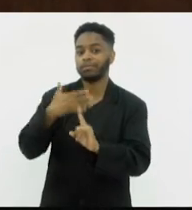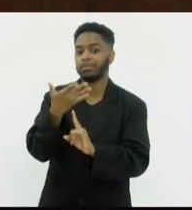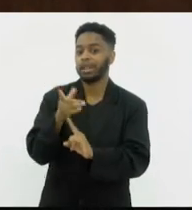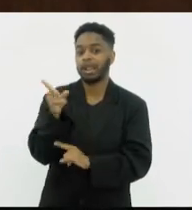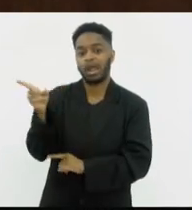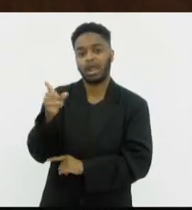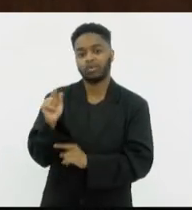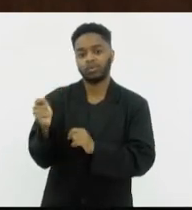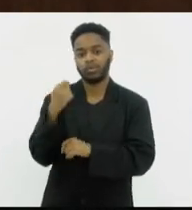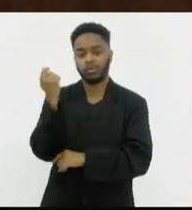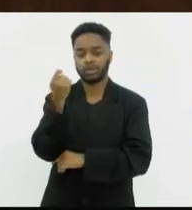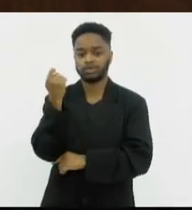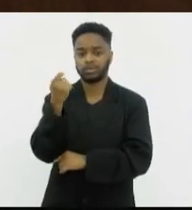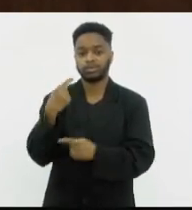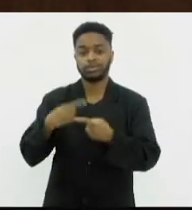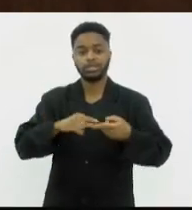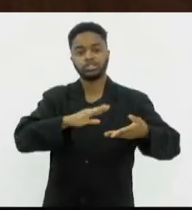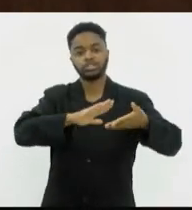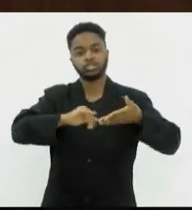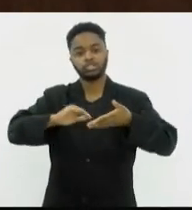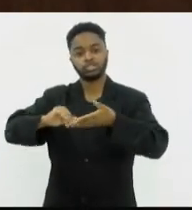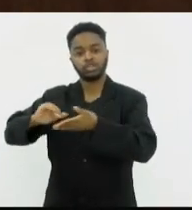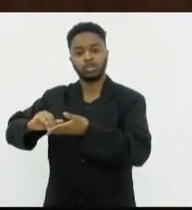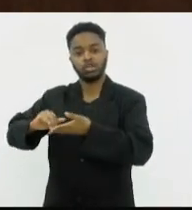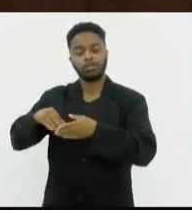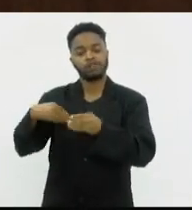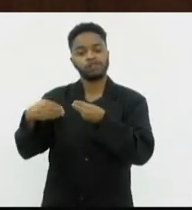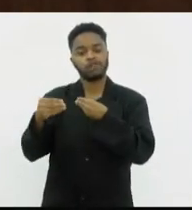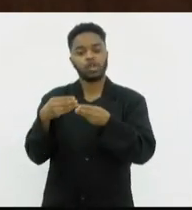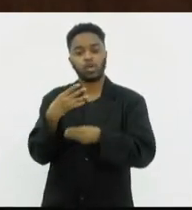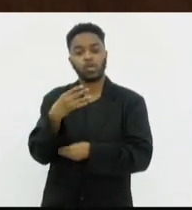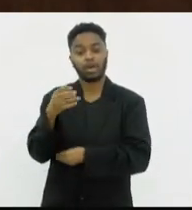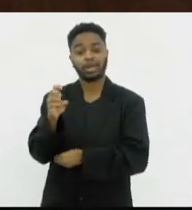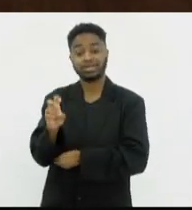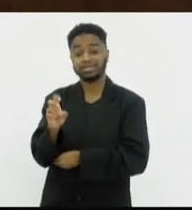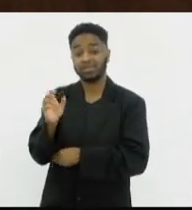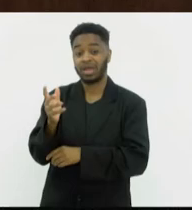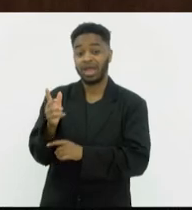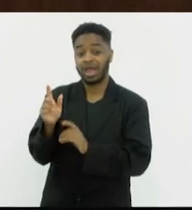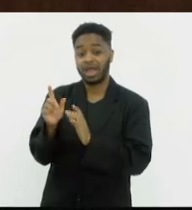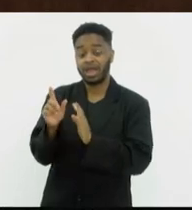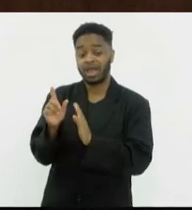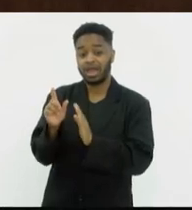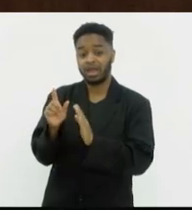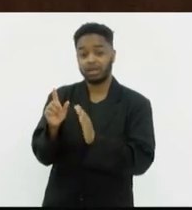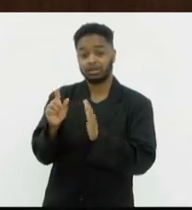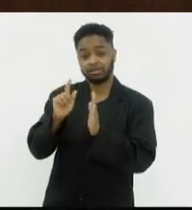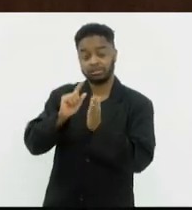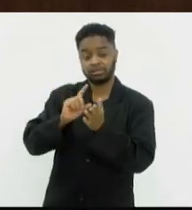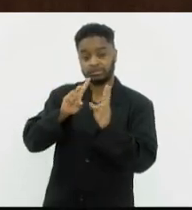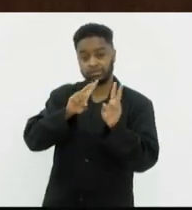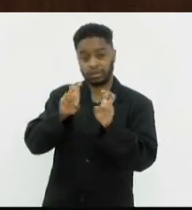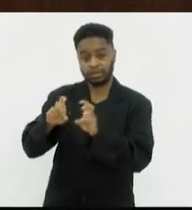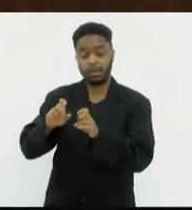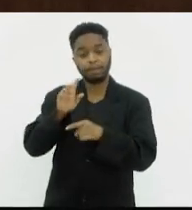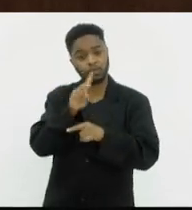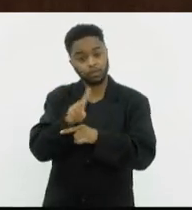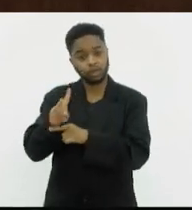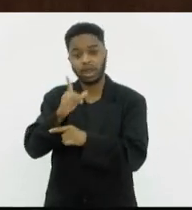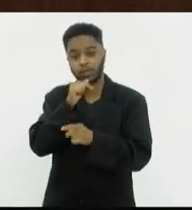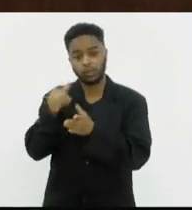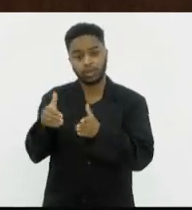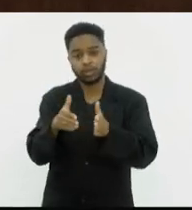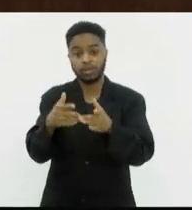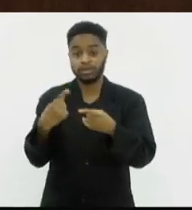Sul, eliminando ou afrouxando 45 artigos que protegiam as margens dos rios que ajudaram agora a encher o